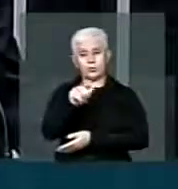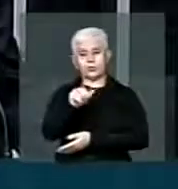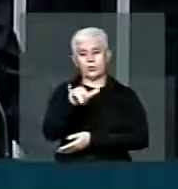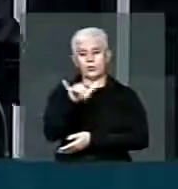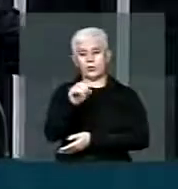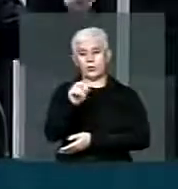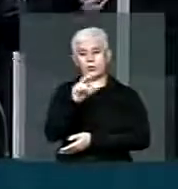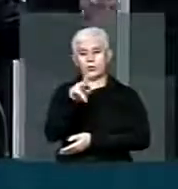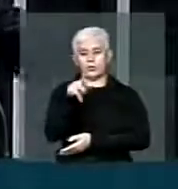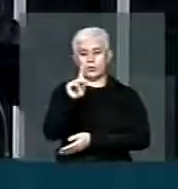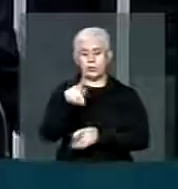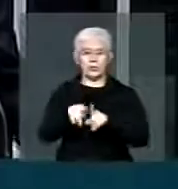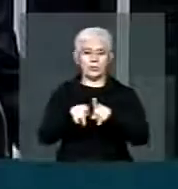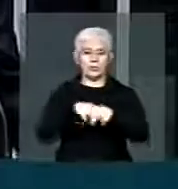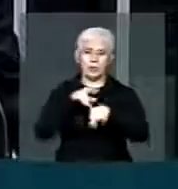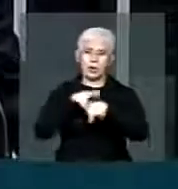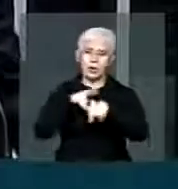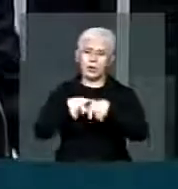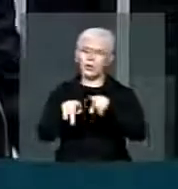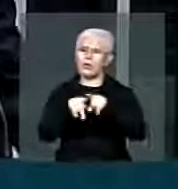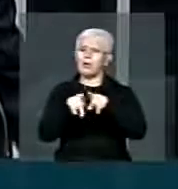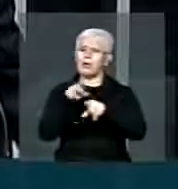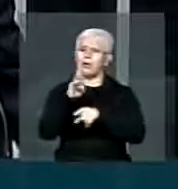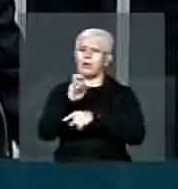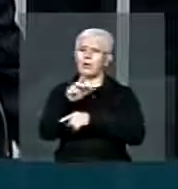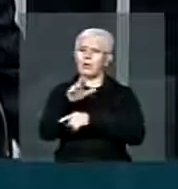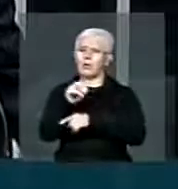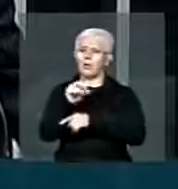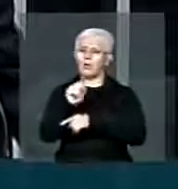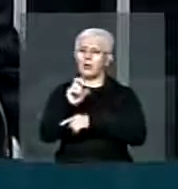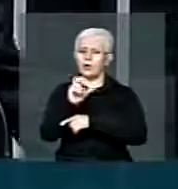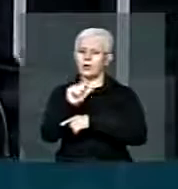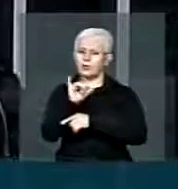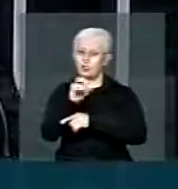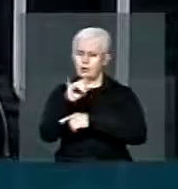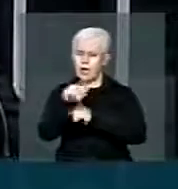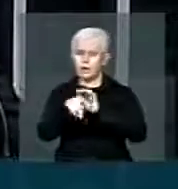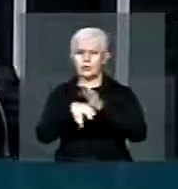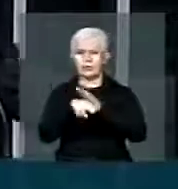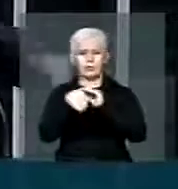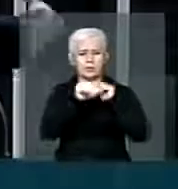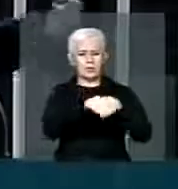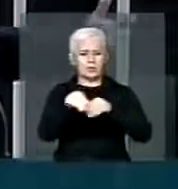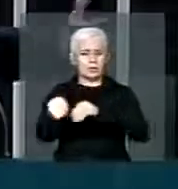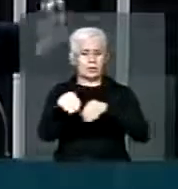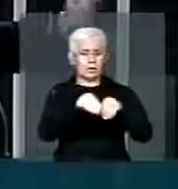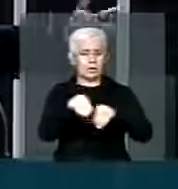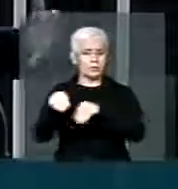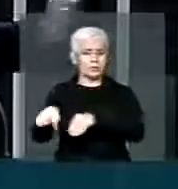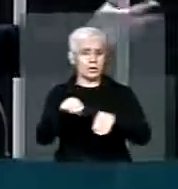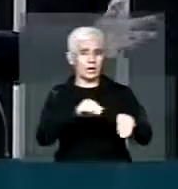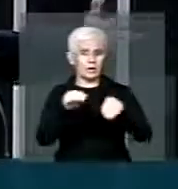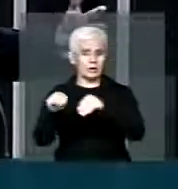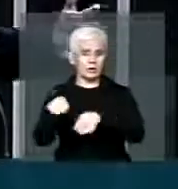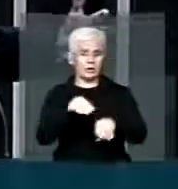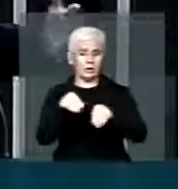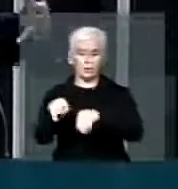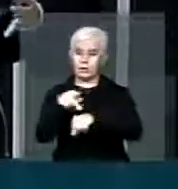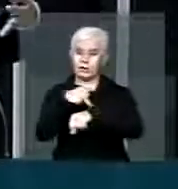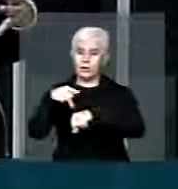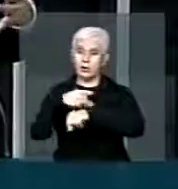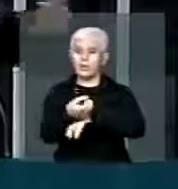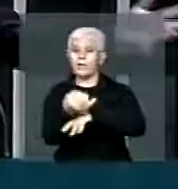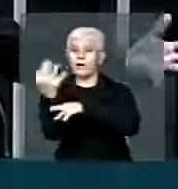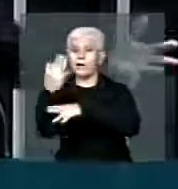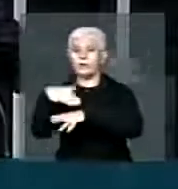passado, em Rhode Island, em Buenos Aires, na Austrália. Foram tragédias que fizeram com que esses